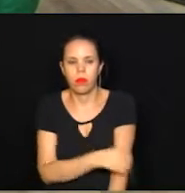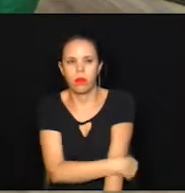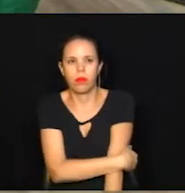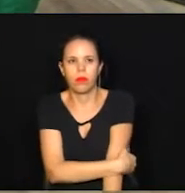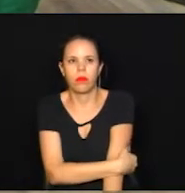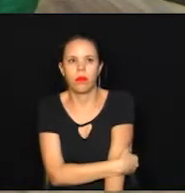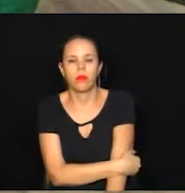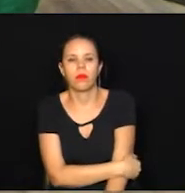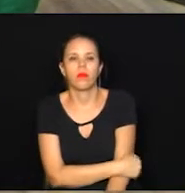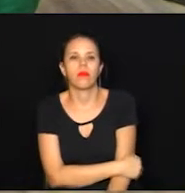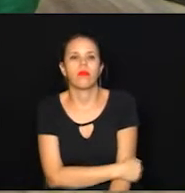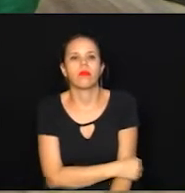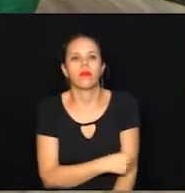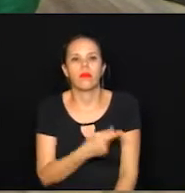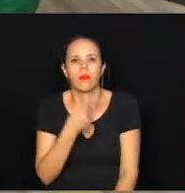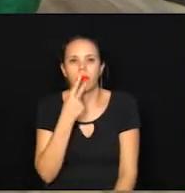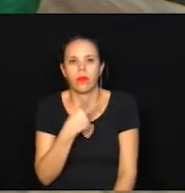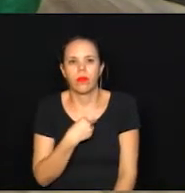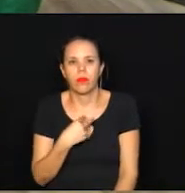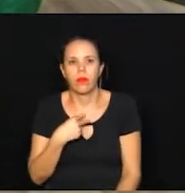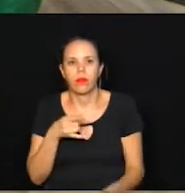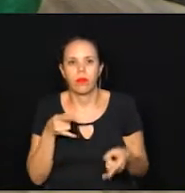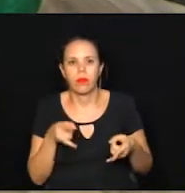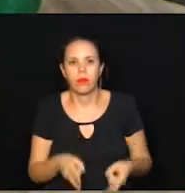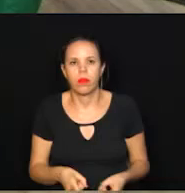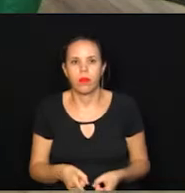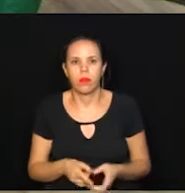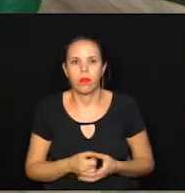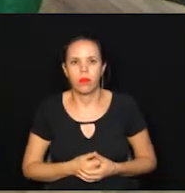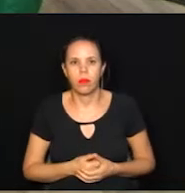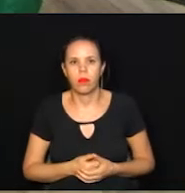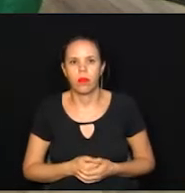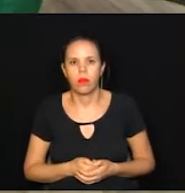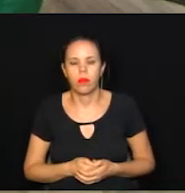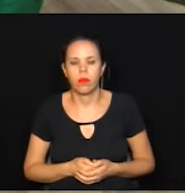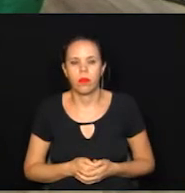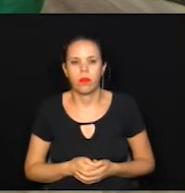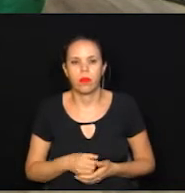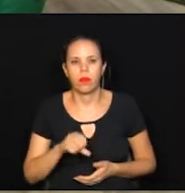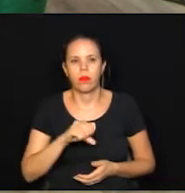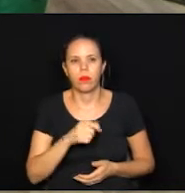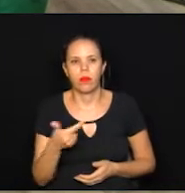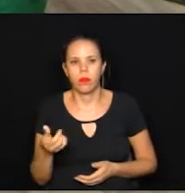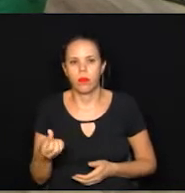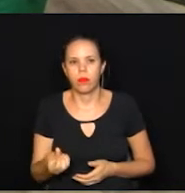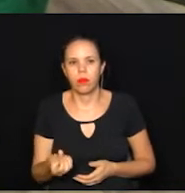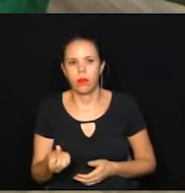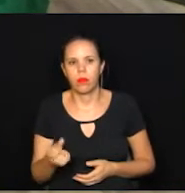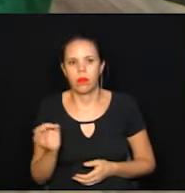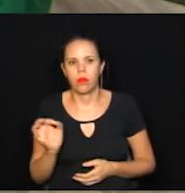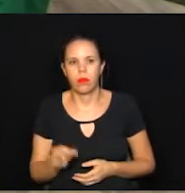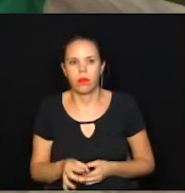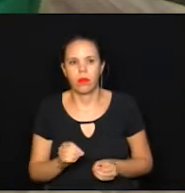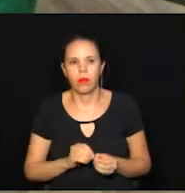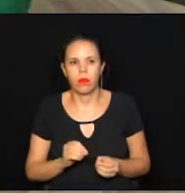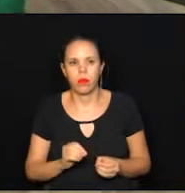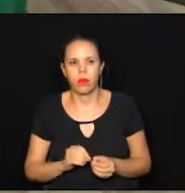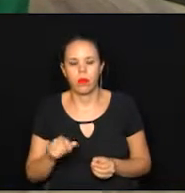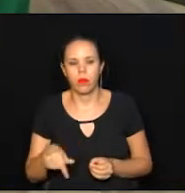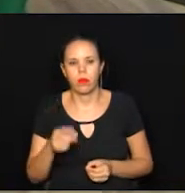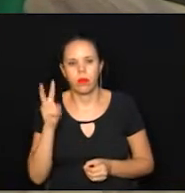neste contexto. Falei de ocupação de leitos, segue acima dos 96%. Isso, essa atualização foi feita